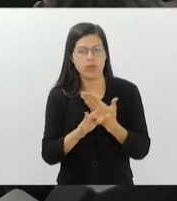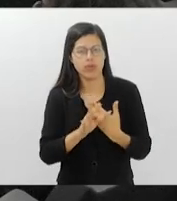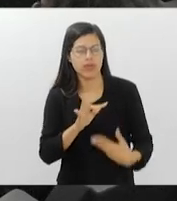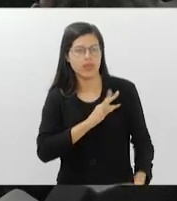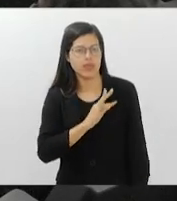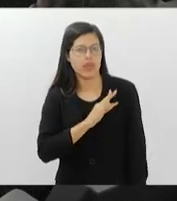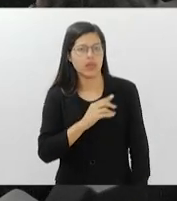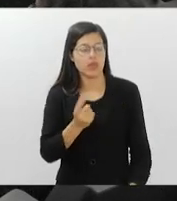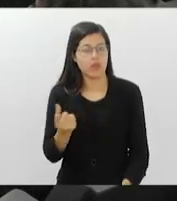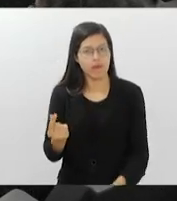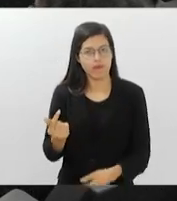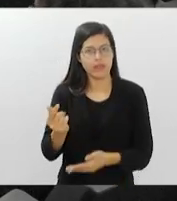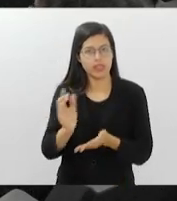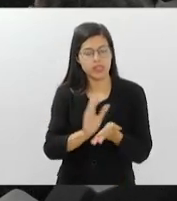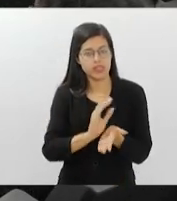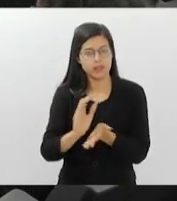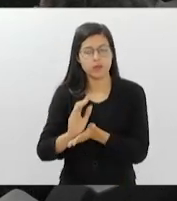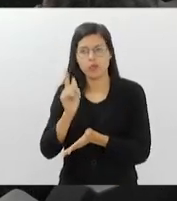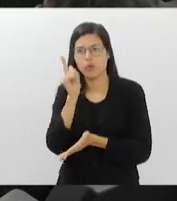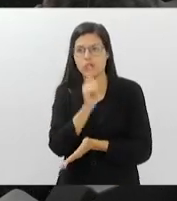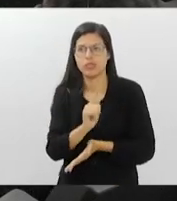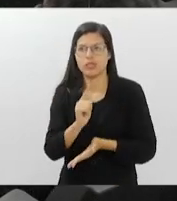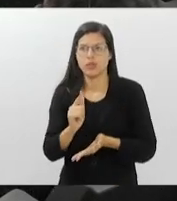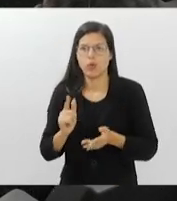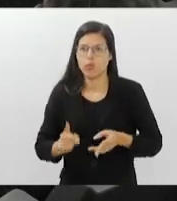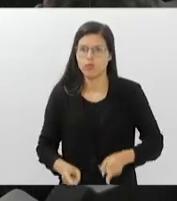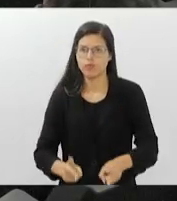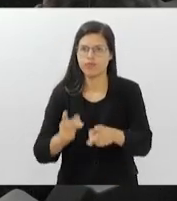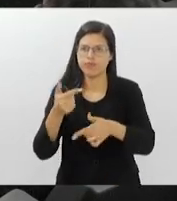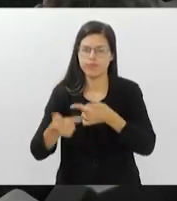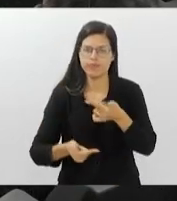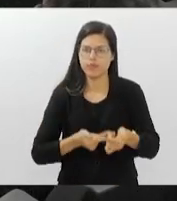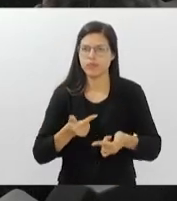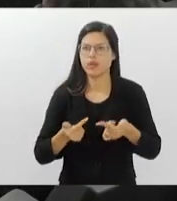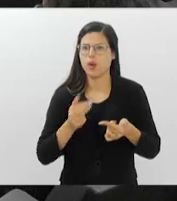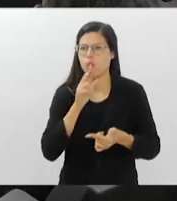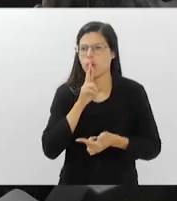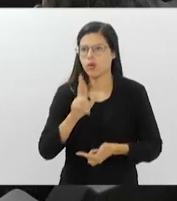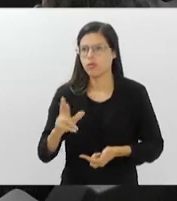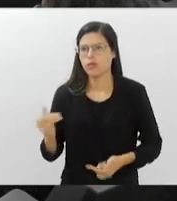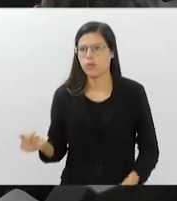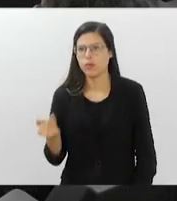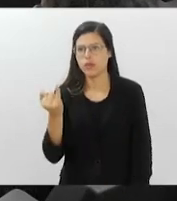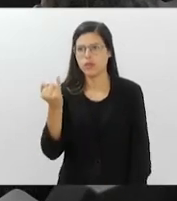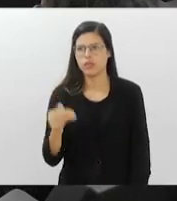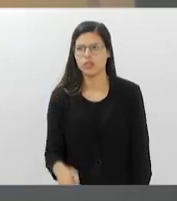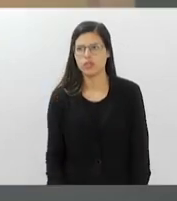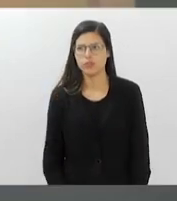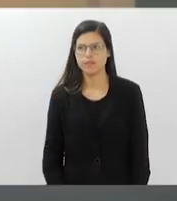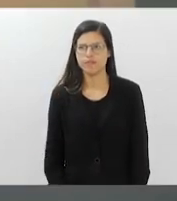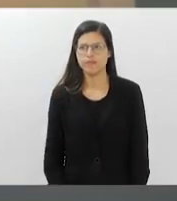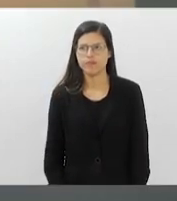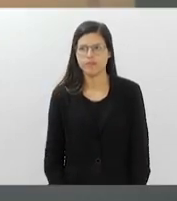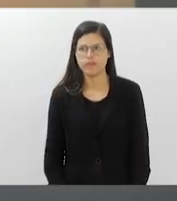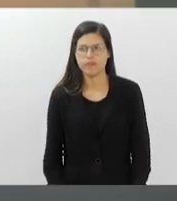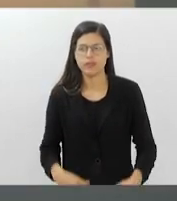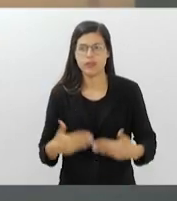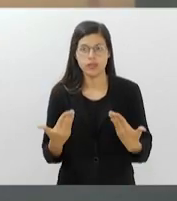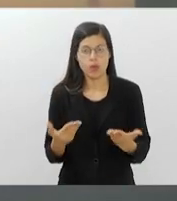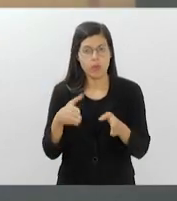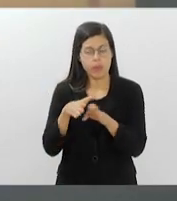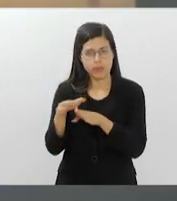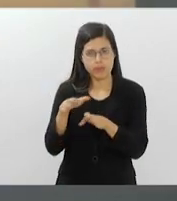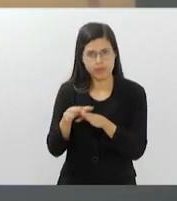gente continuar esse trabalho que tem tido resultados assim eh muito importantes bom e quais são as nossas